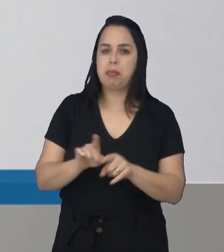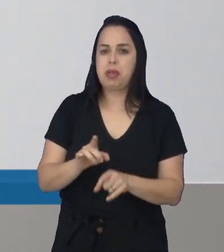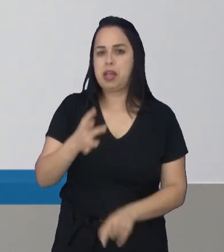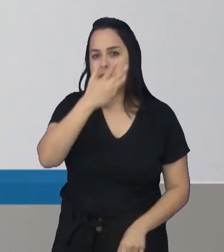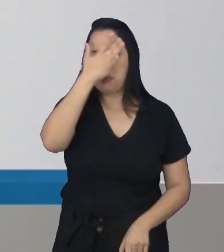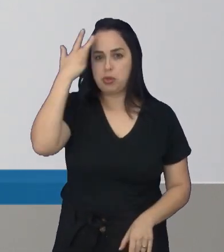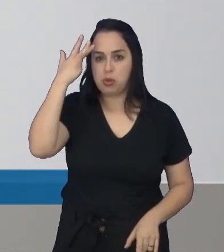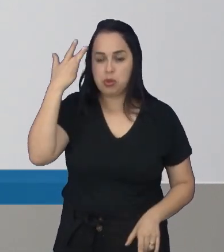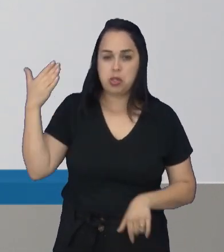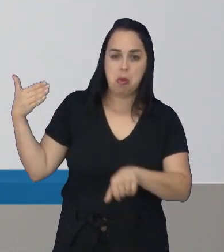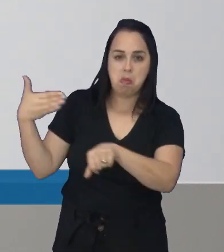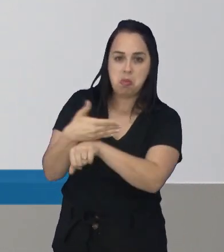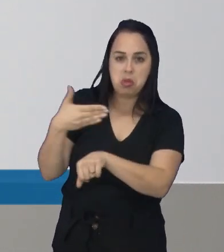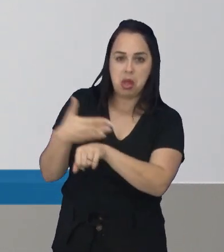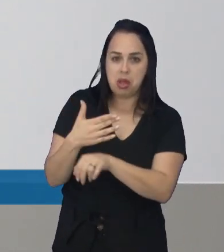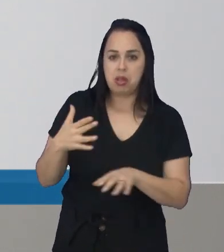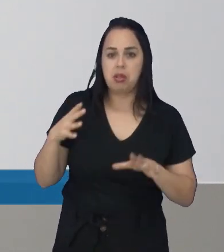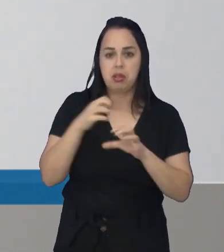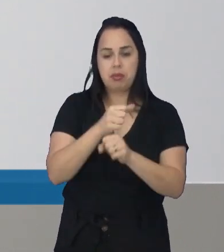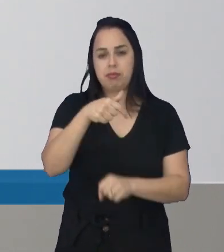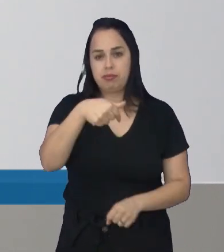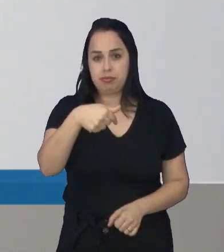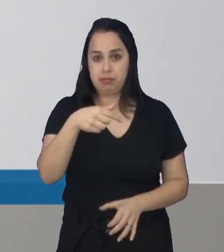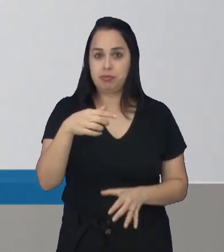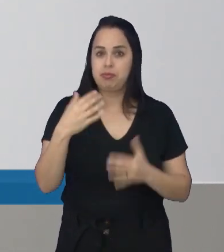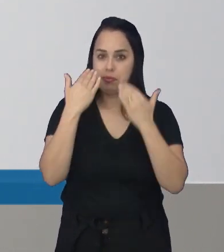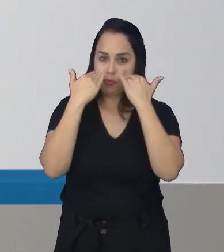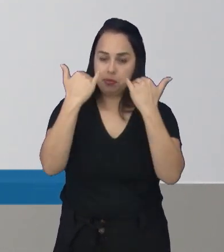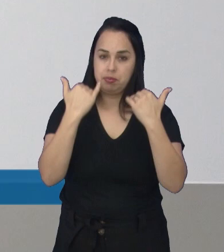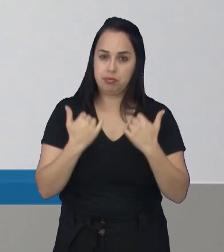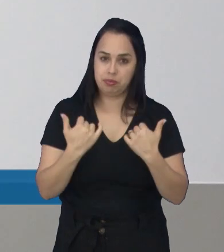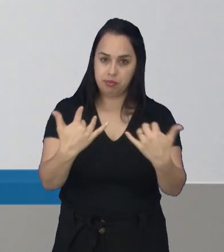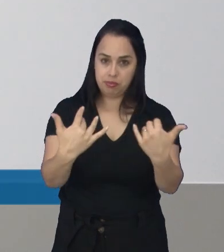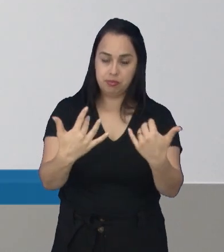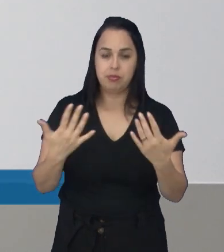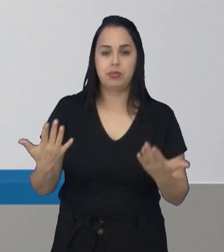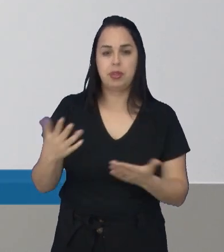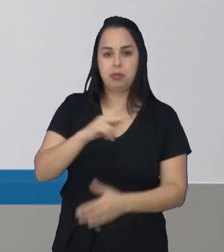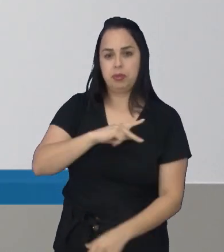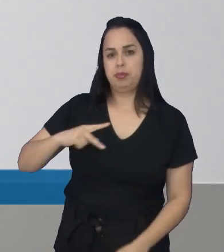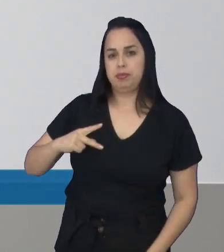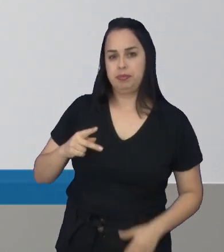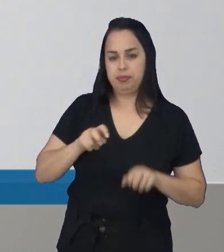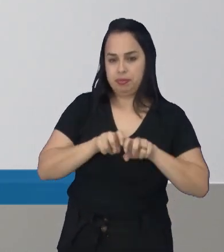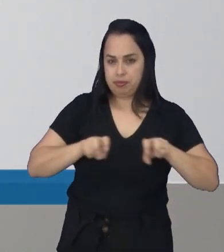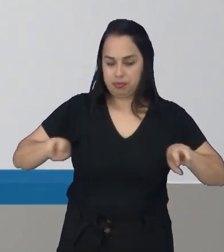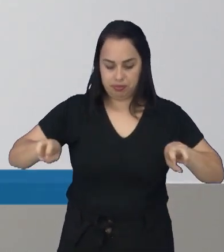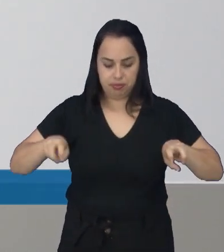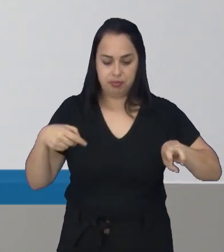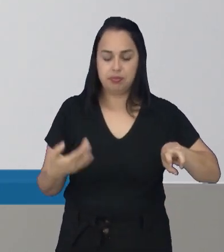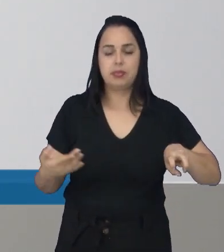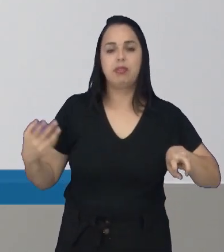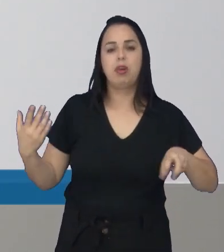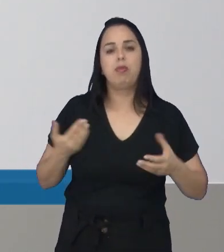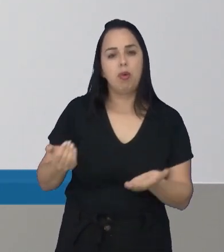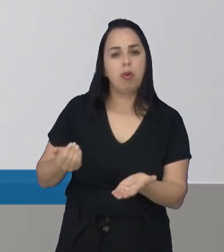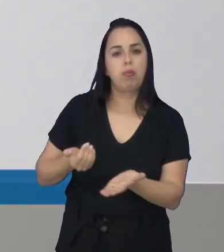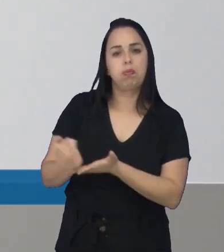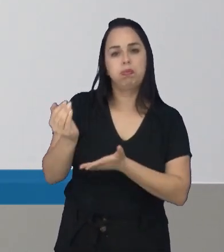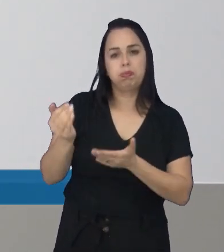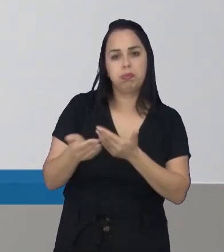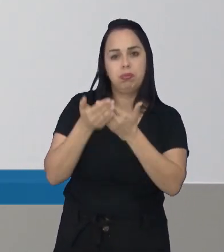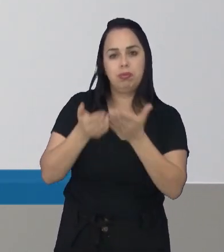das sete audiências públicas e vamos lá vamos lá presidente da mesa vamos ao que interessa